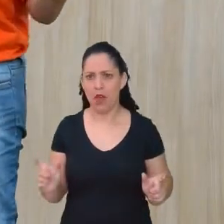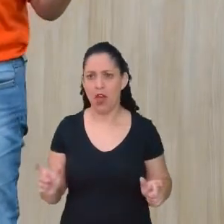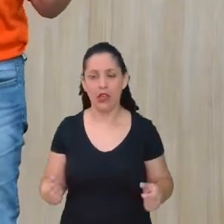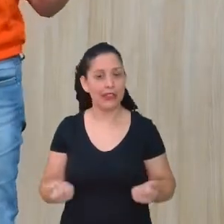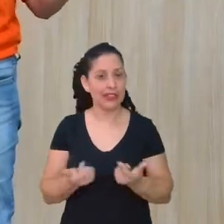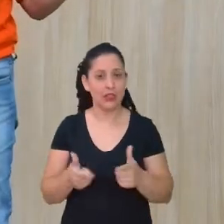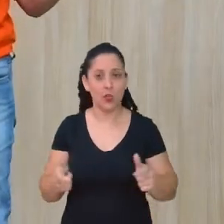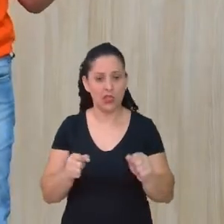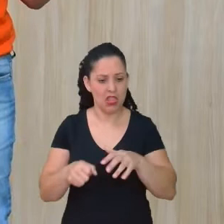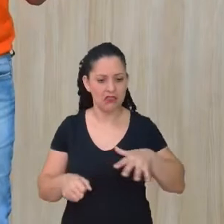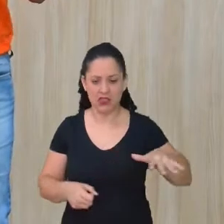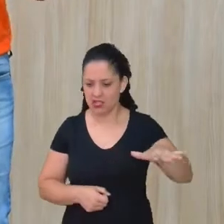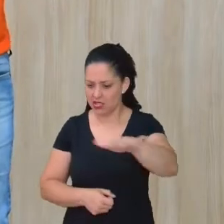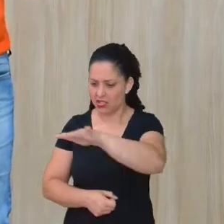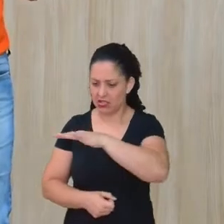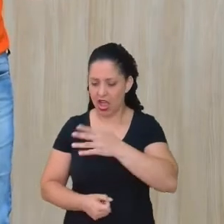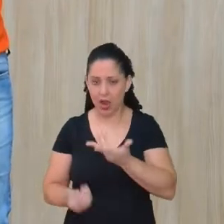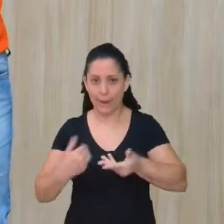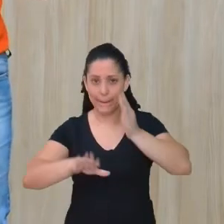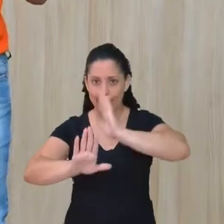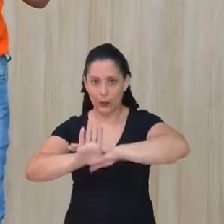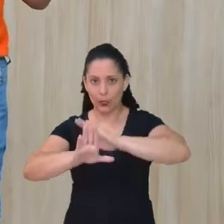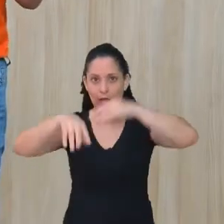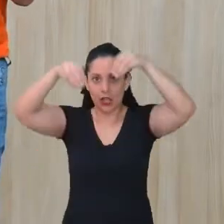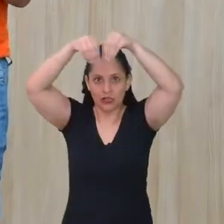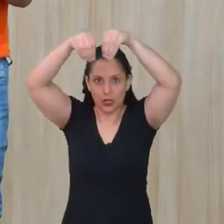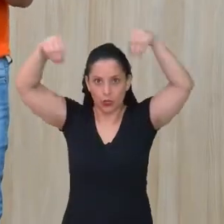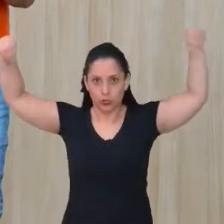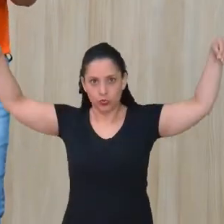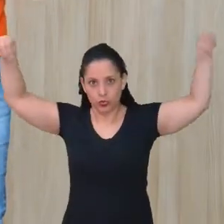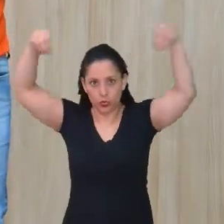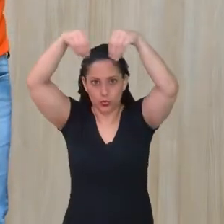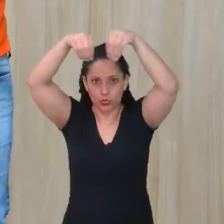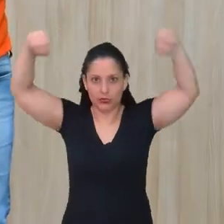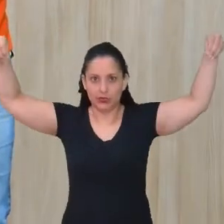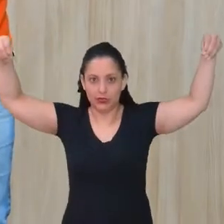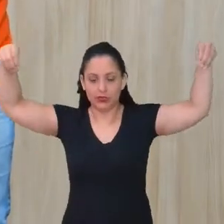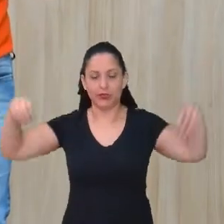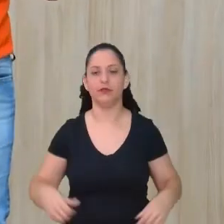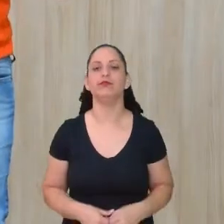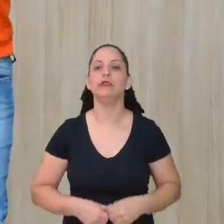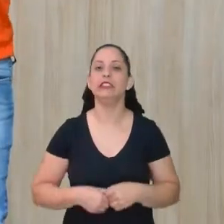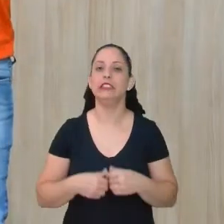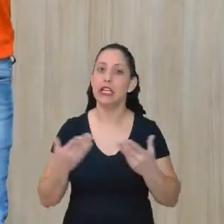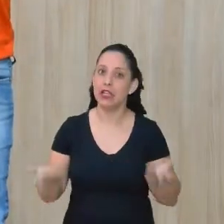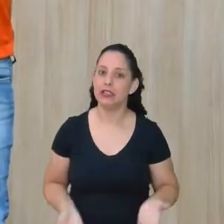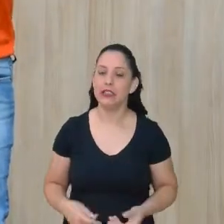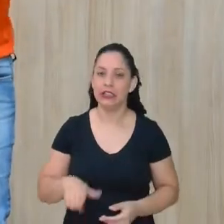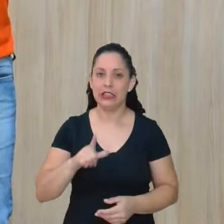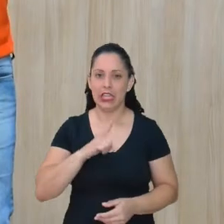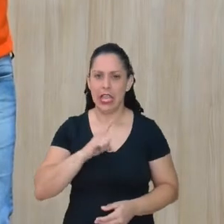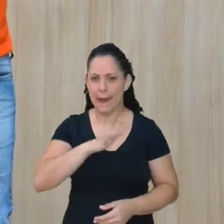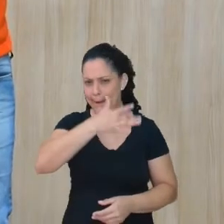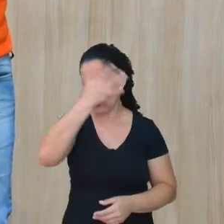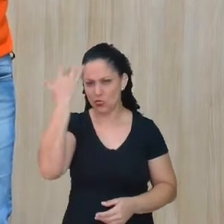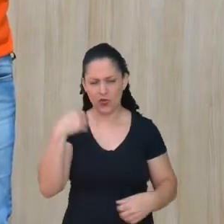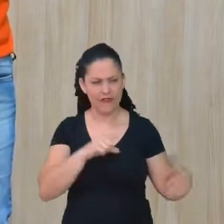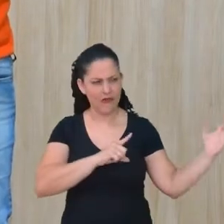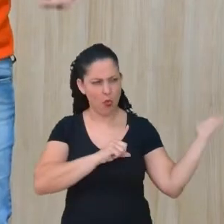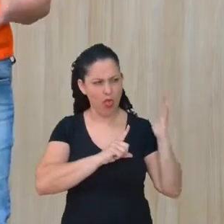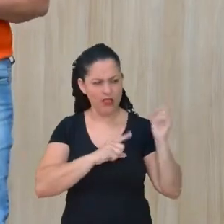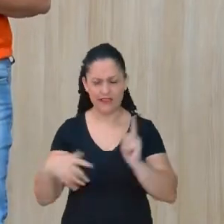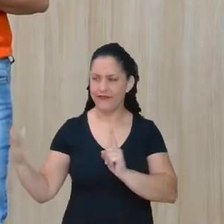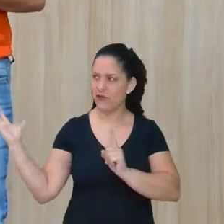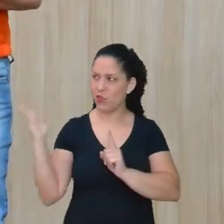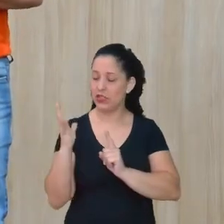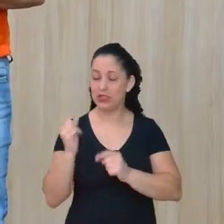está atrás dele, né? Geralmente o teatro contemporâneo explora muito o ator, né? Tira tudo, a influência de Grotowski,